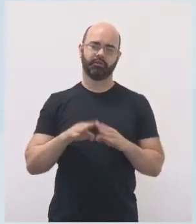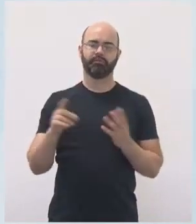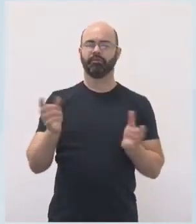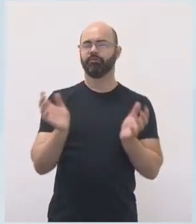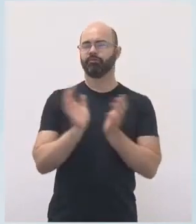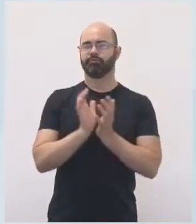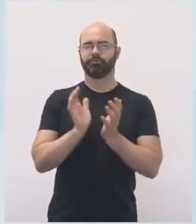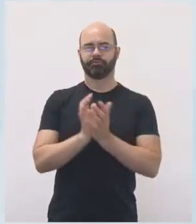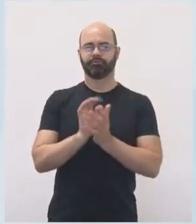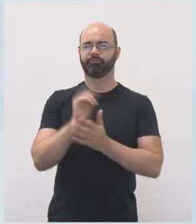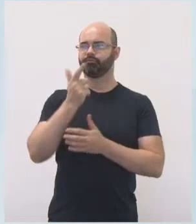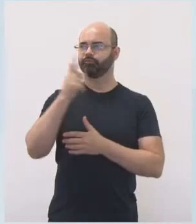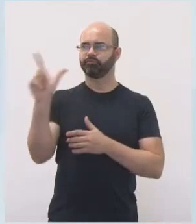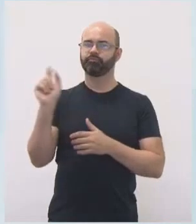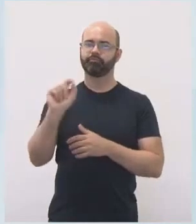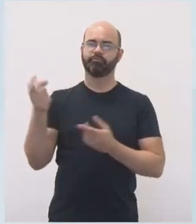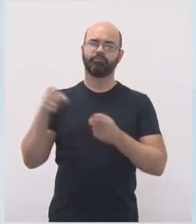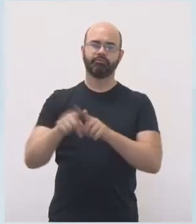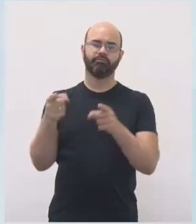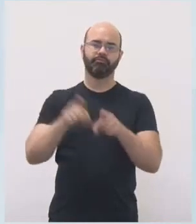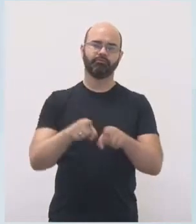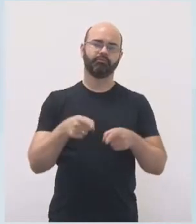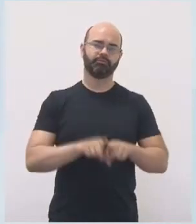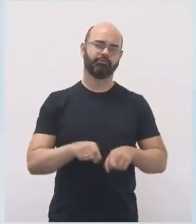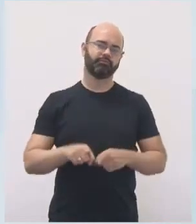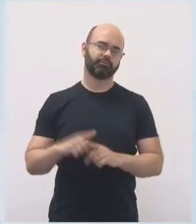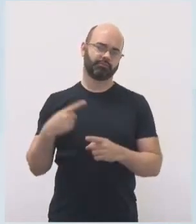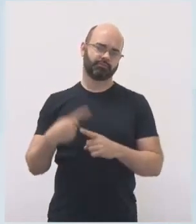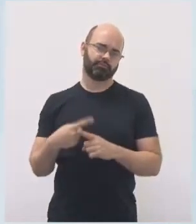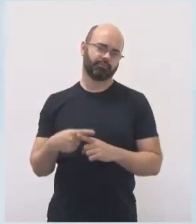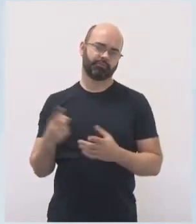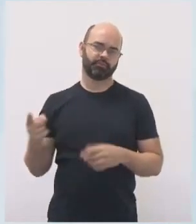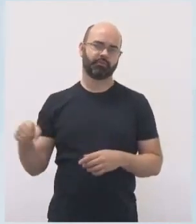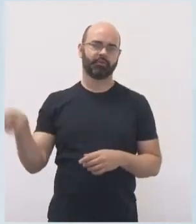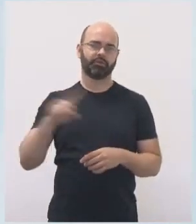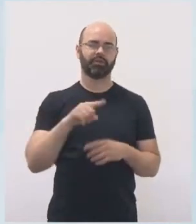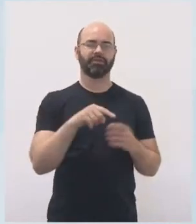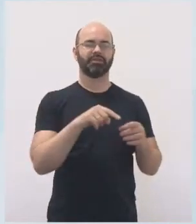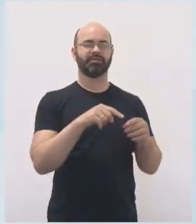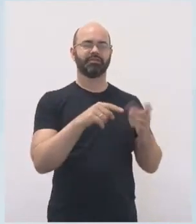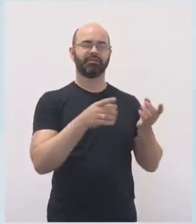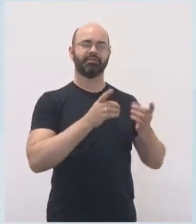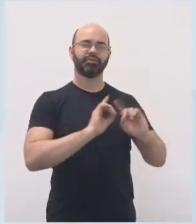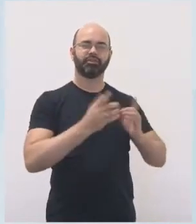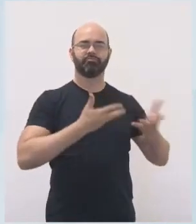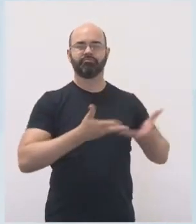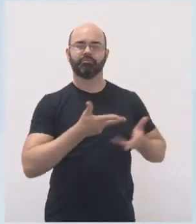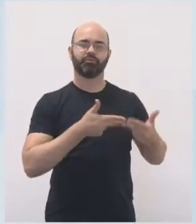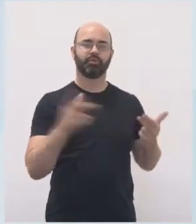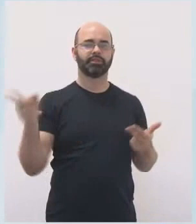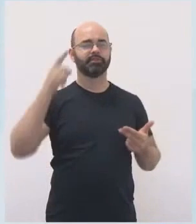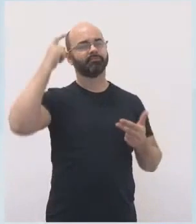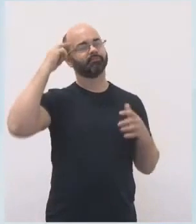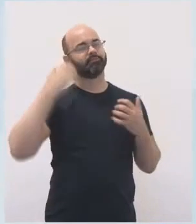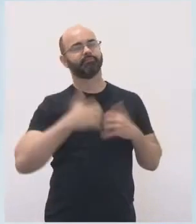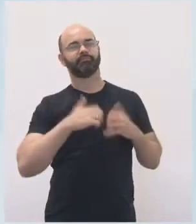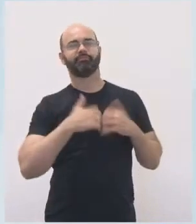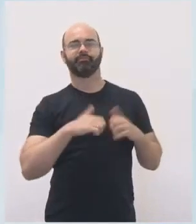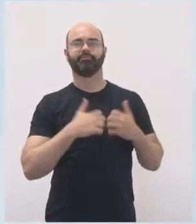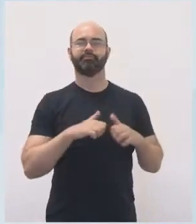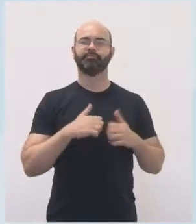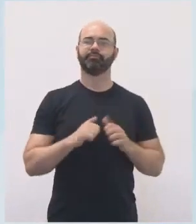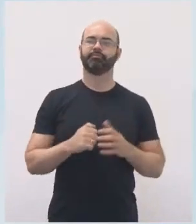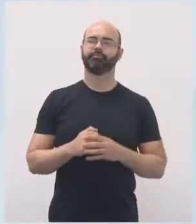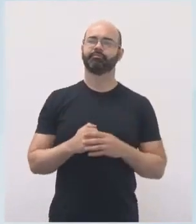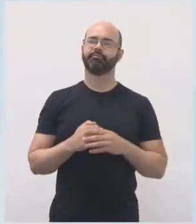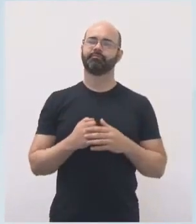parceiros aí, que são fundamentais, até porque eles que pensaram com muito carinho essa dinâmica toda, então eles vão discutir um